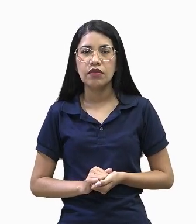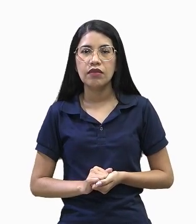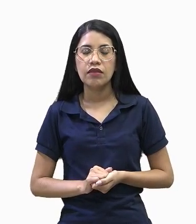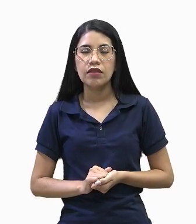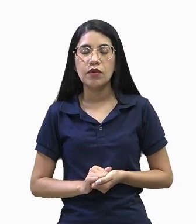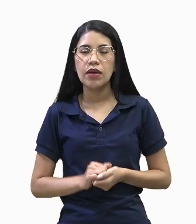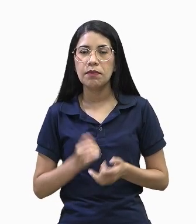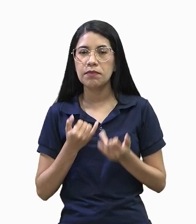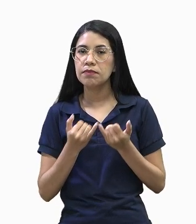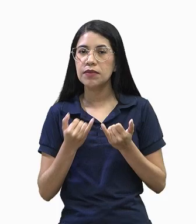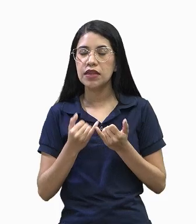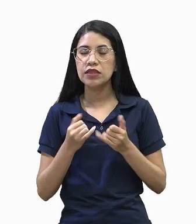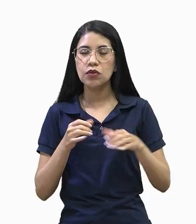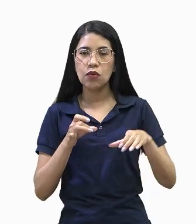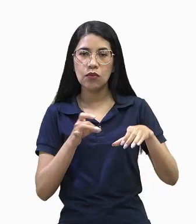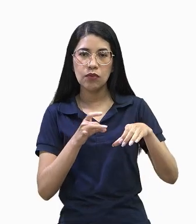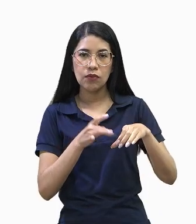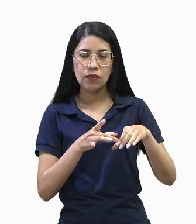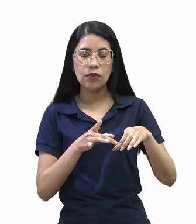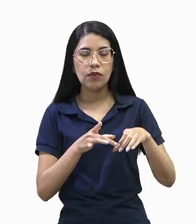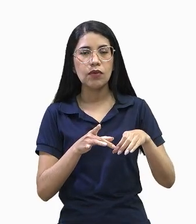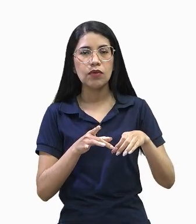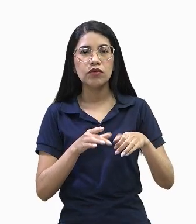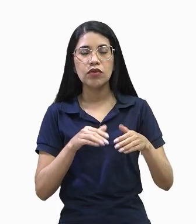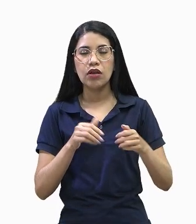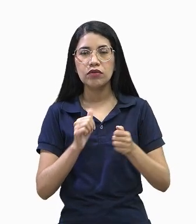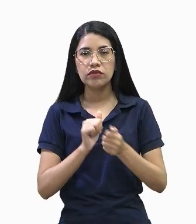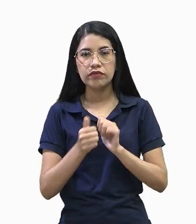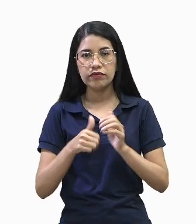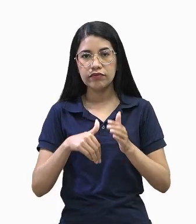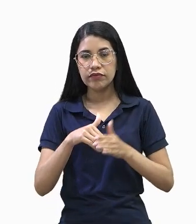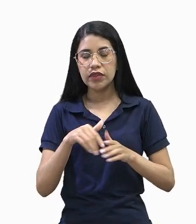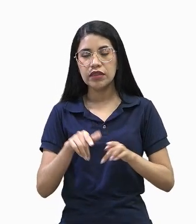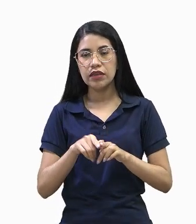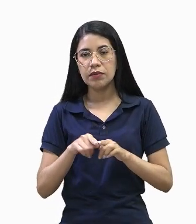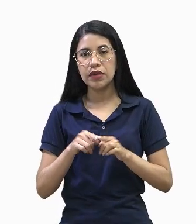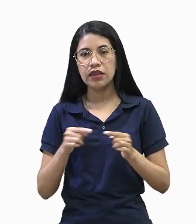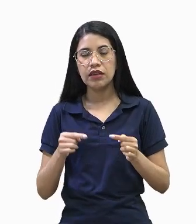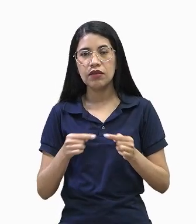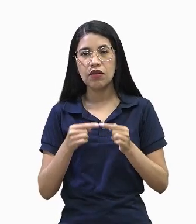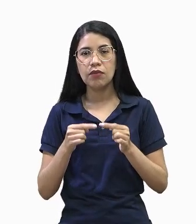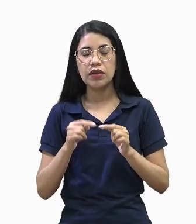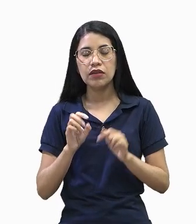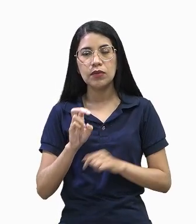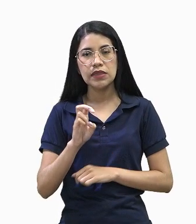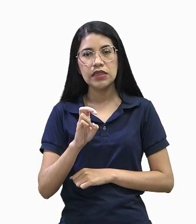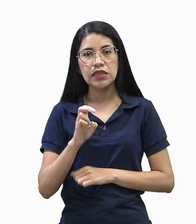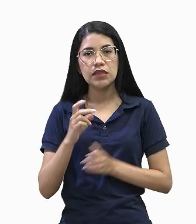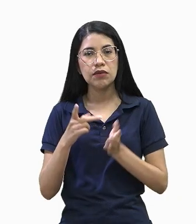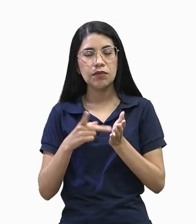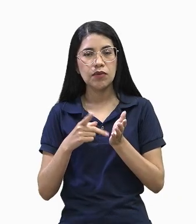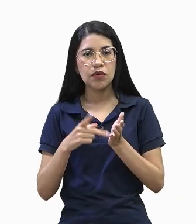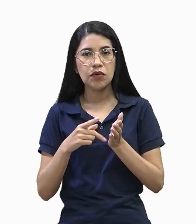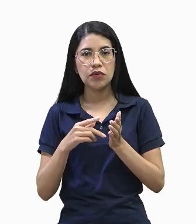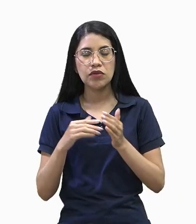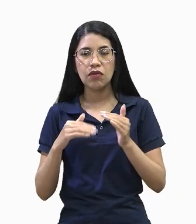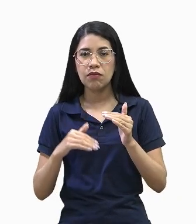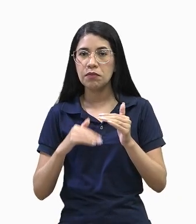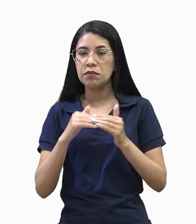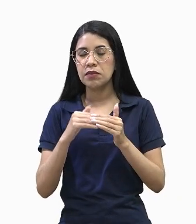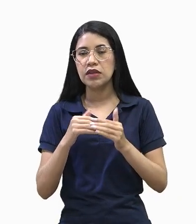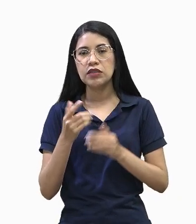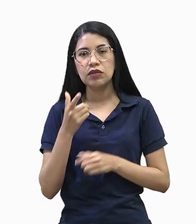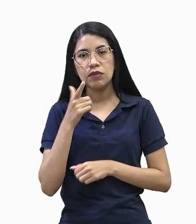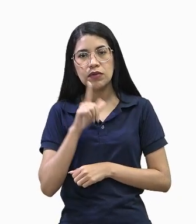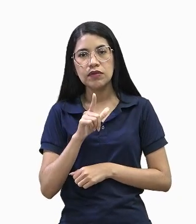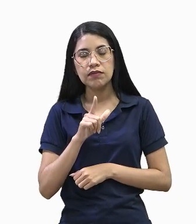o gol deles e equivale a 5 pontos, é a maior pontuação